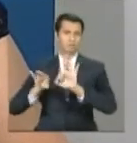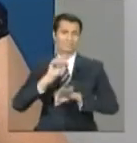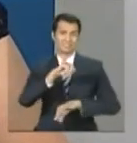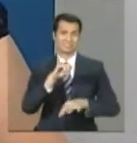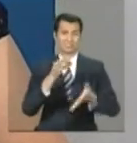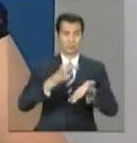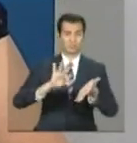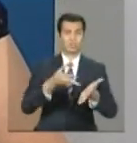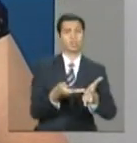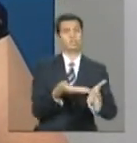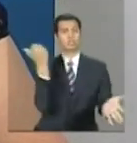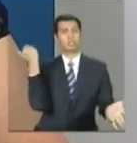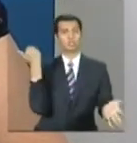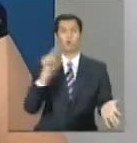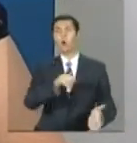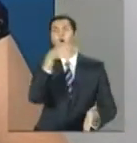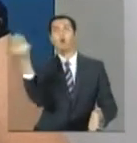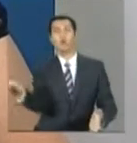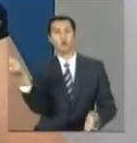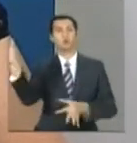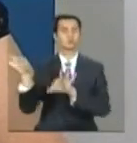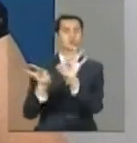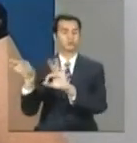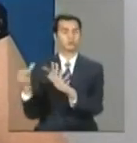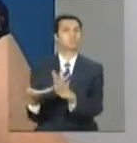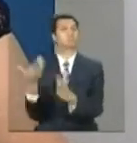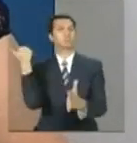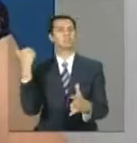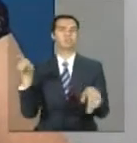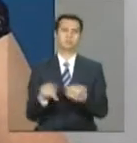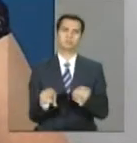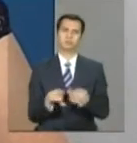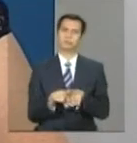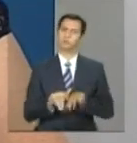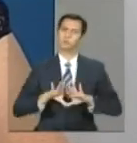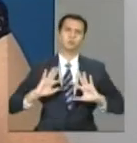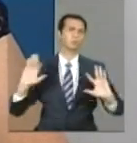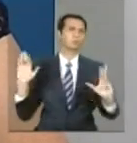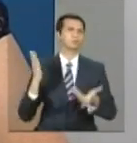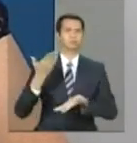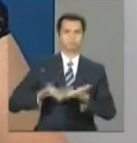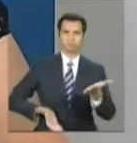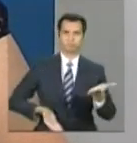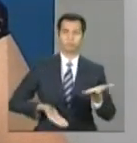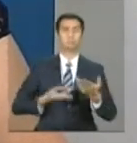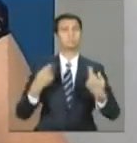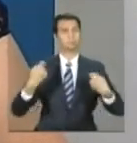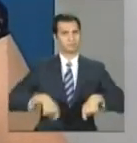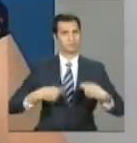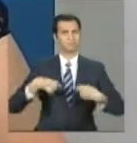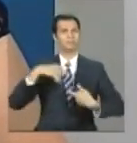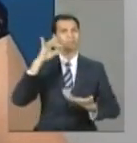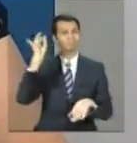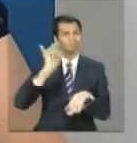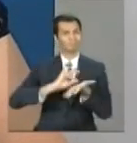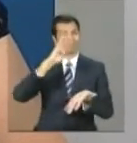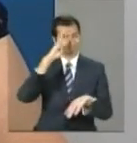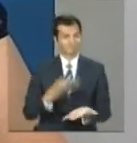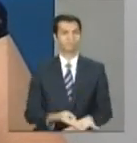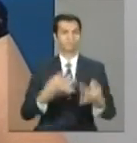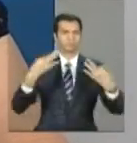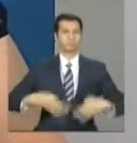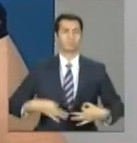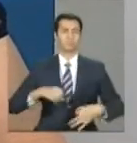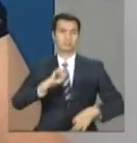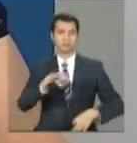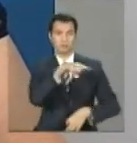único faz com que ela também seja excluída do programa. Então, é importante que ele tenha certeza de que, de fato, a família não reside